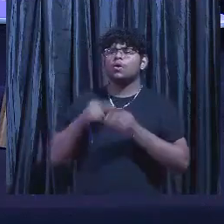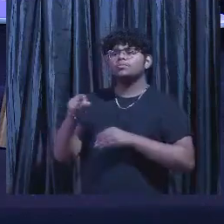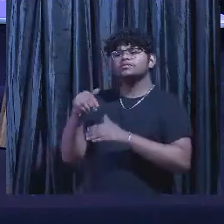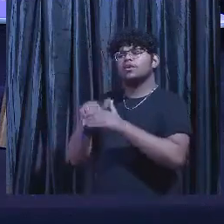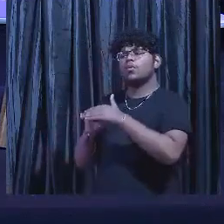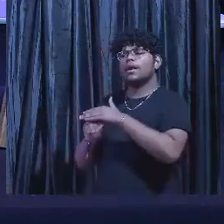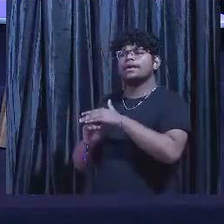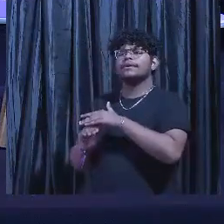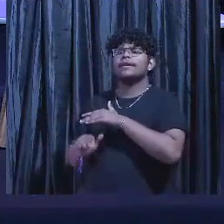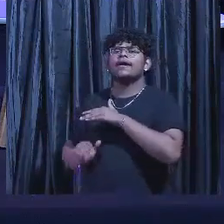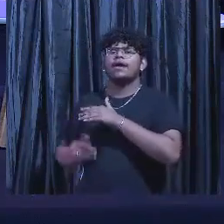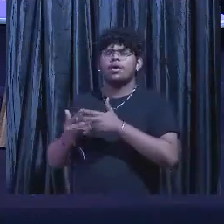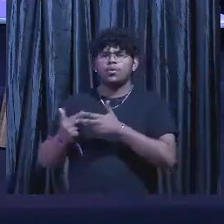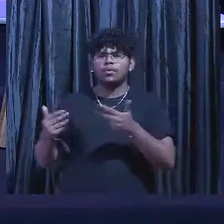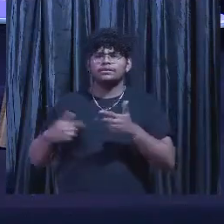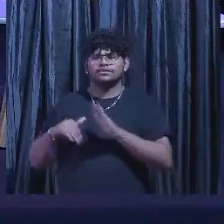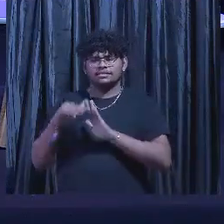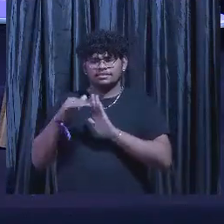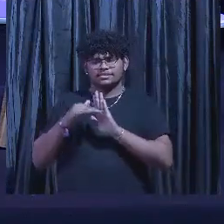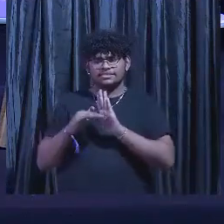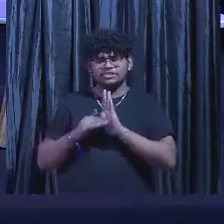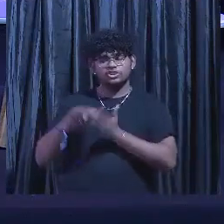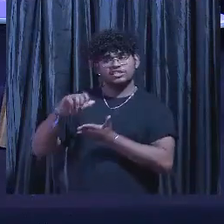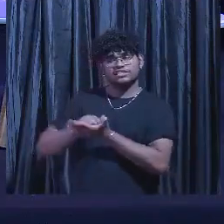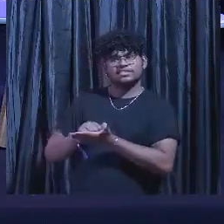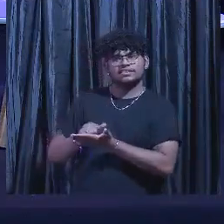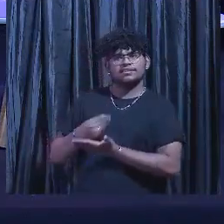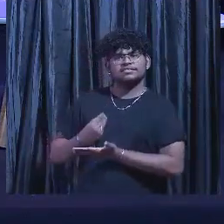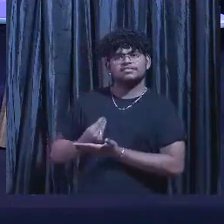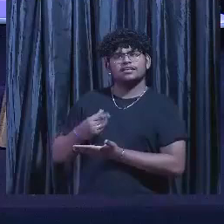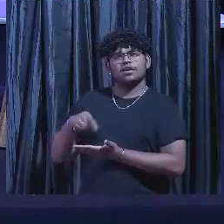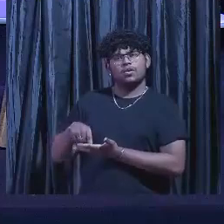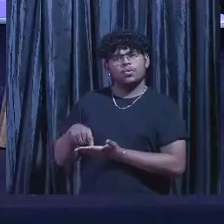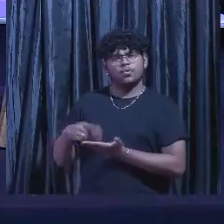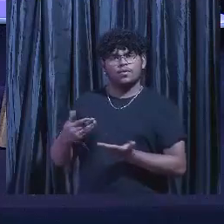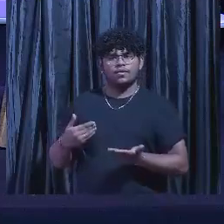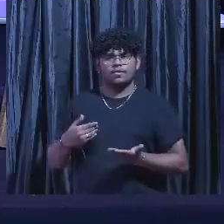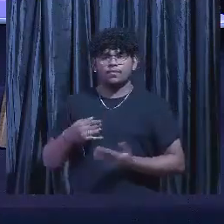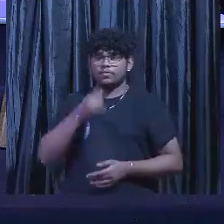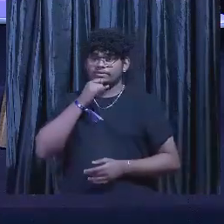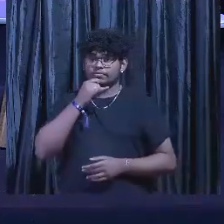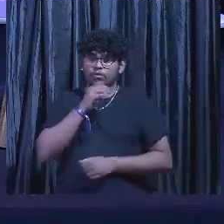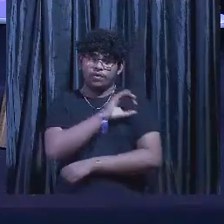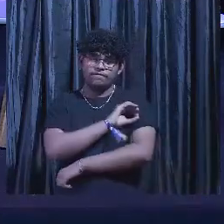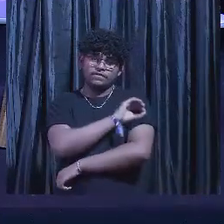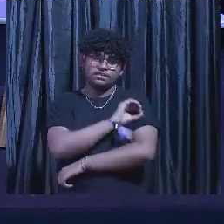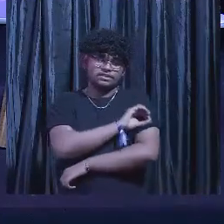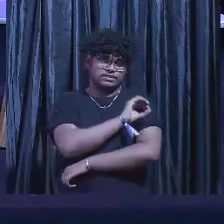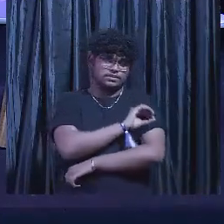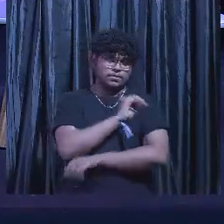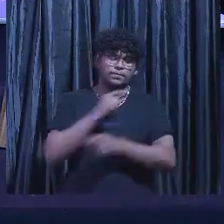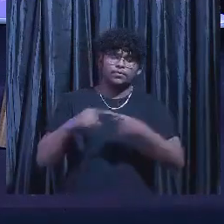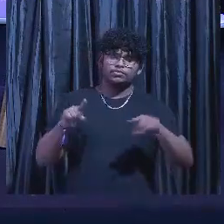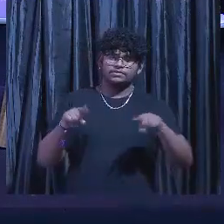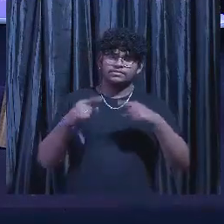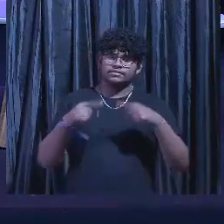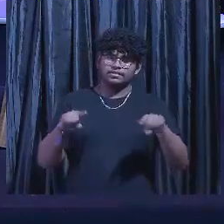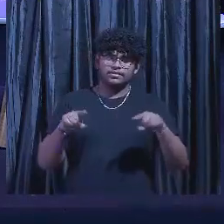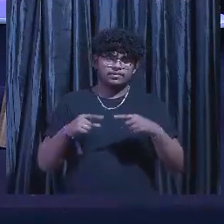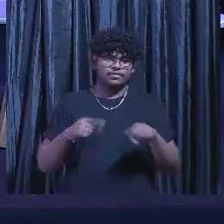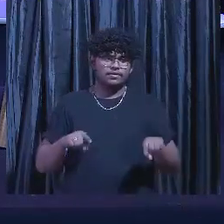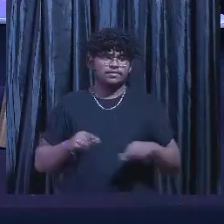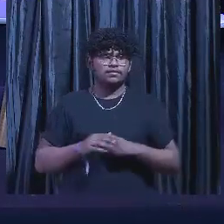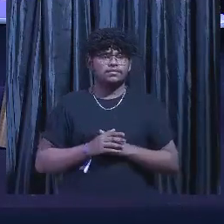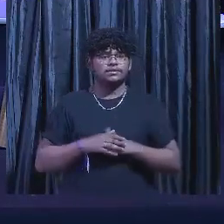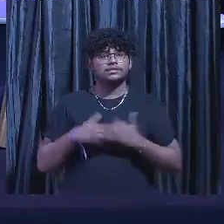essas fichas de inscrições que você fez da galera para participar lá por exemplo, das oficinas de música? Então a gente começa a provocar